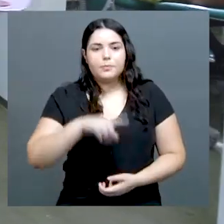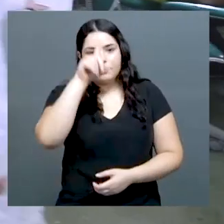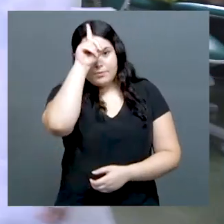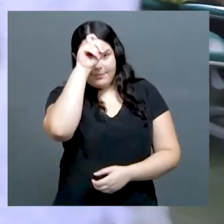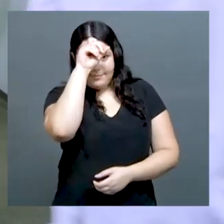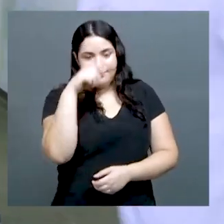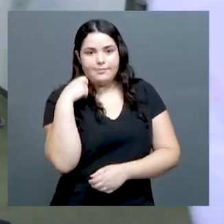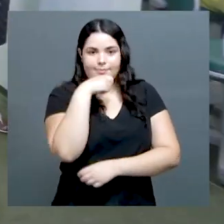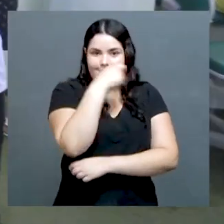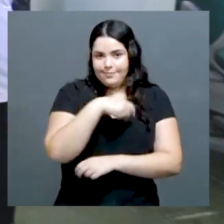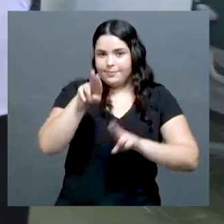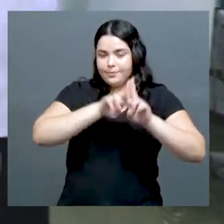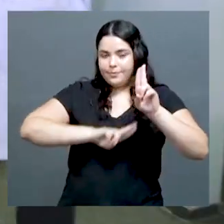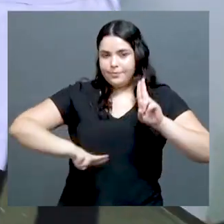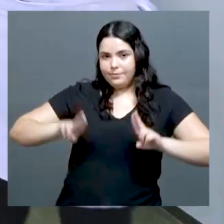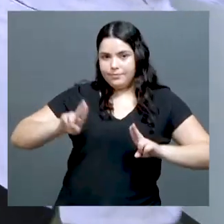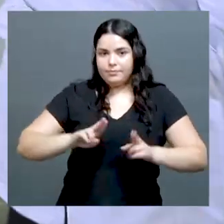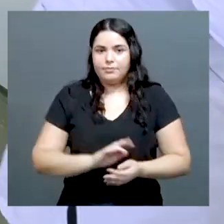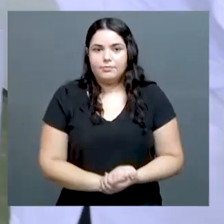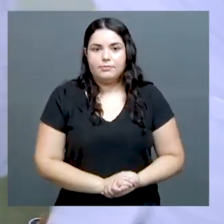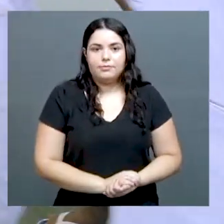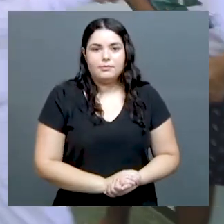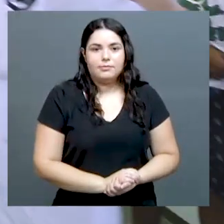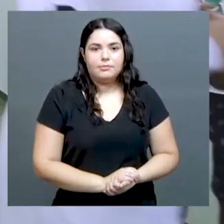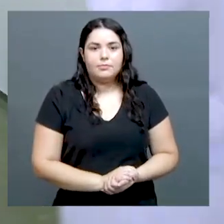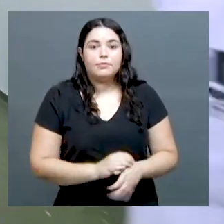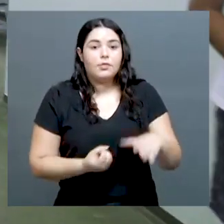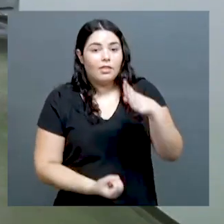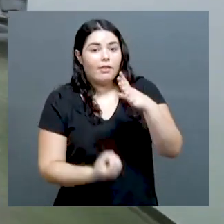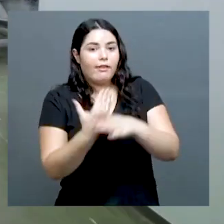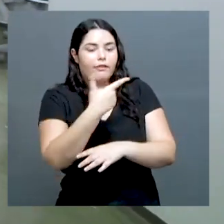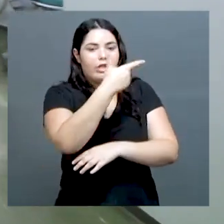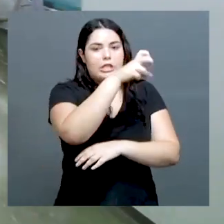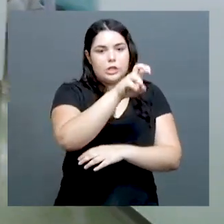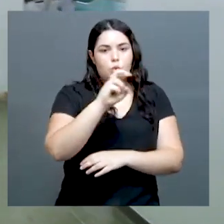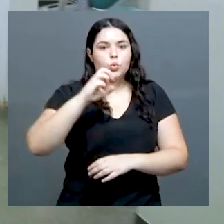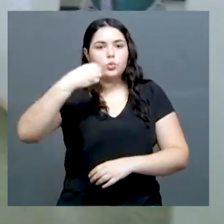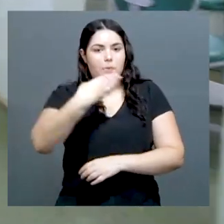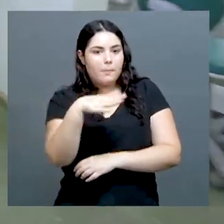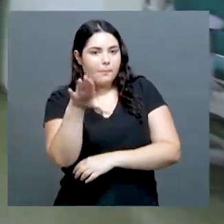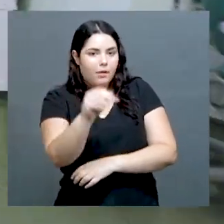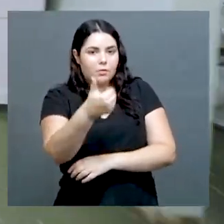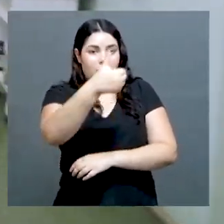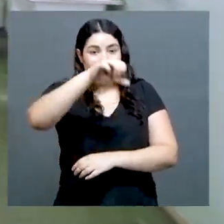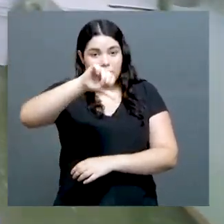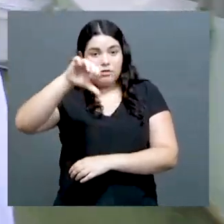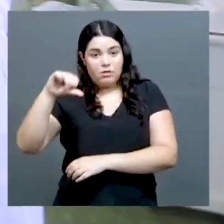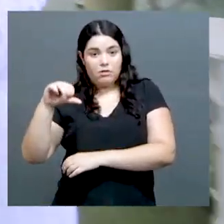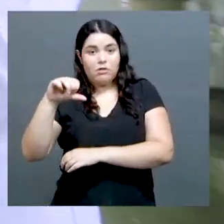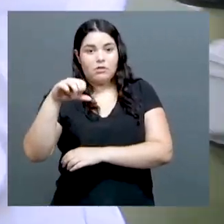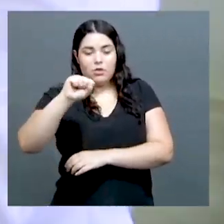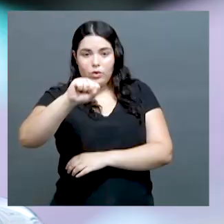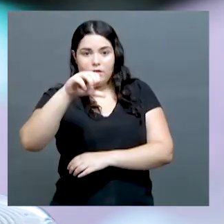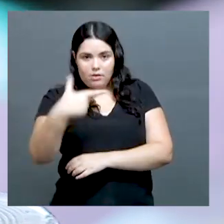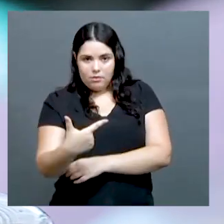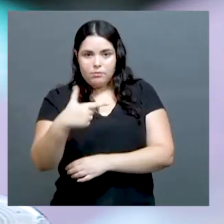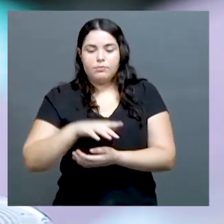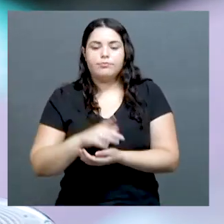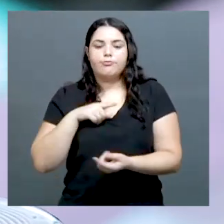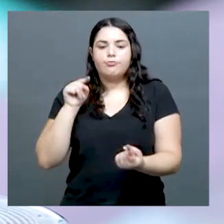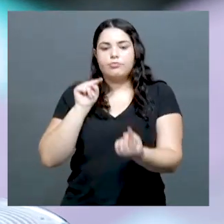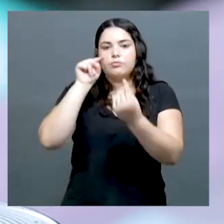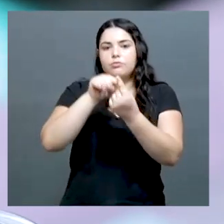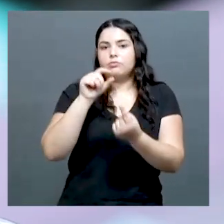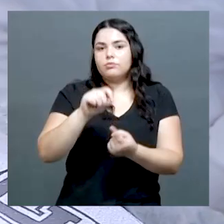O Hospital Odontológico da Universidade Federal de Uberlândia foi implantado em 25 de março de 1982 e tem